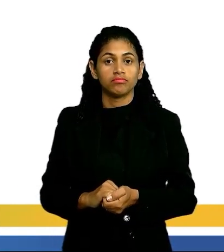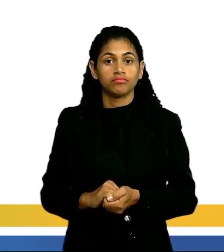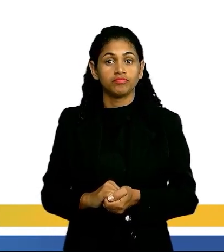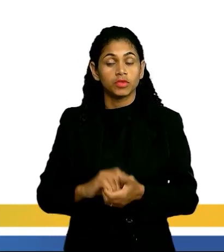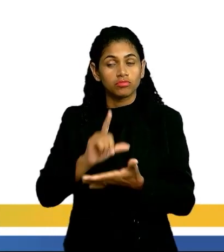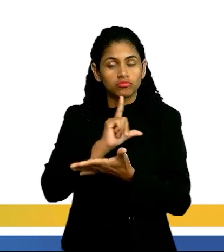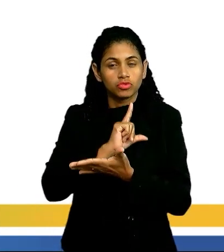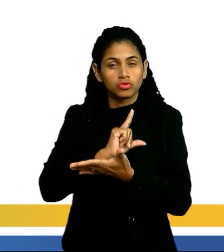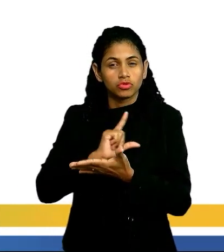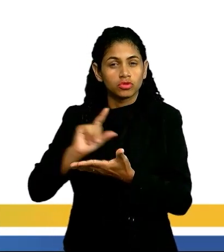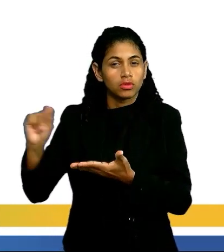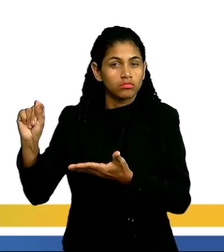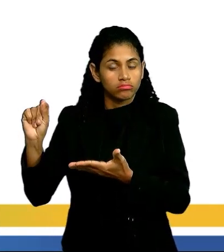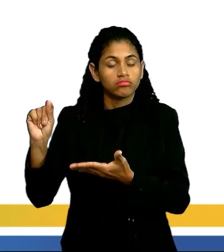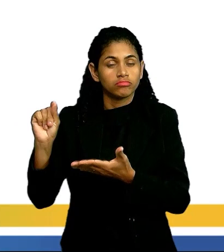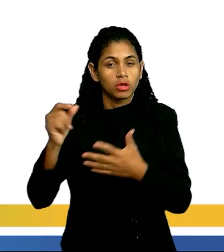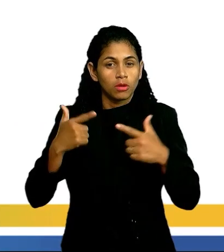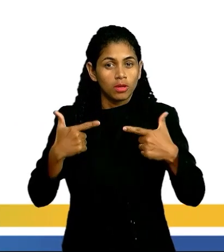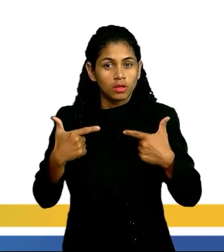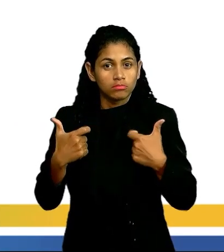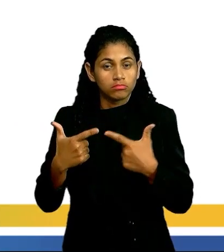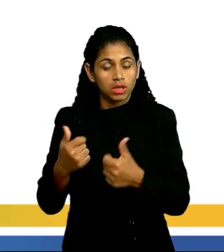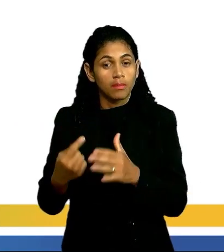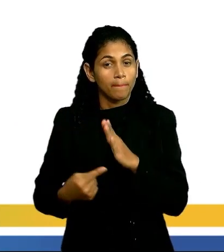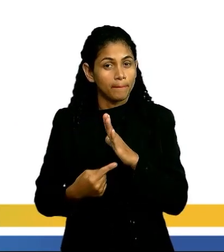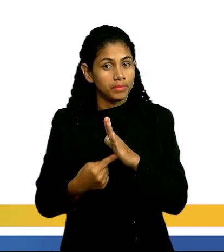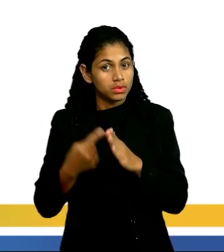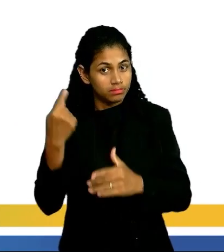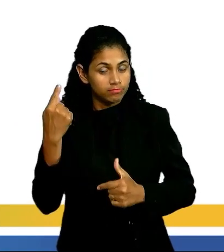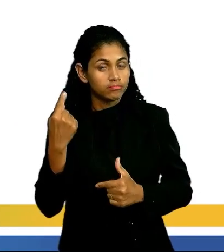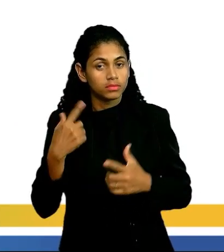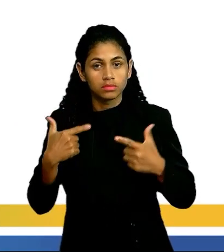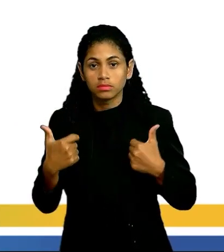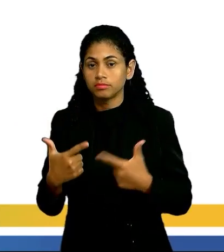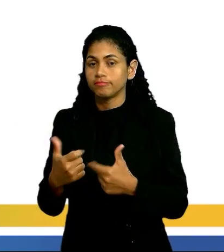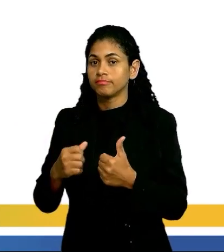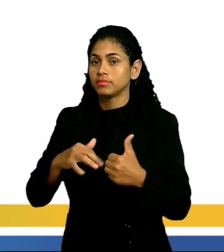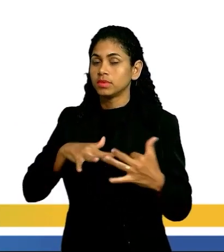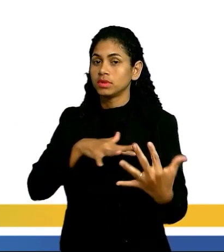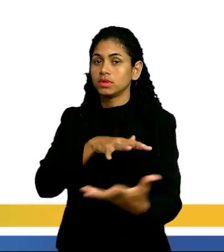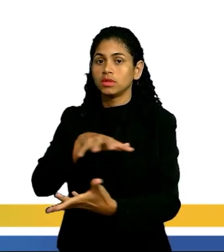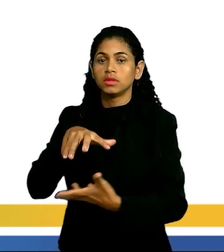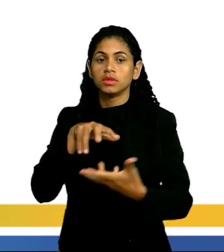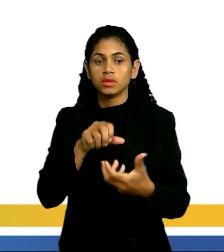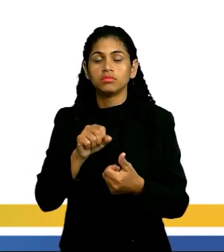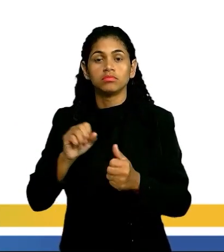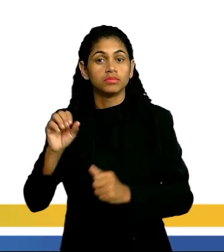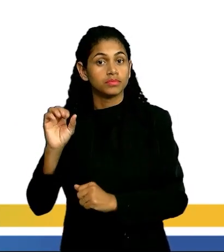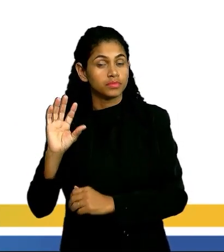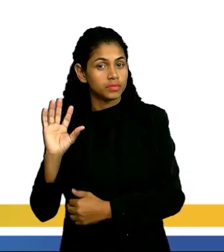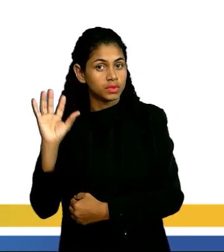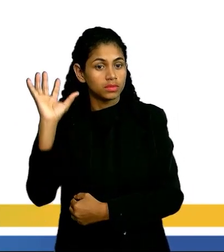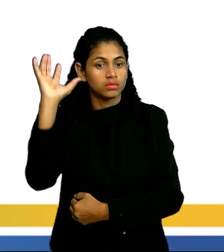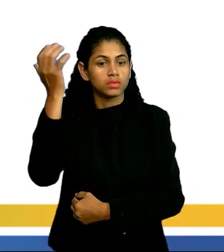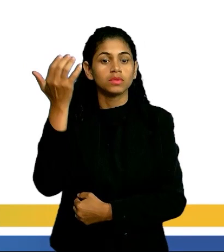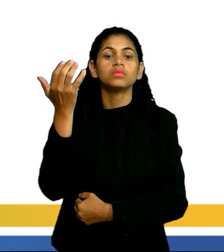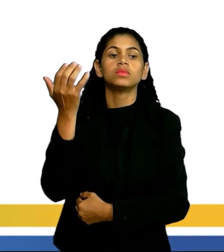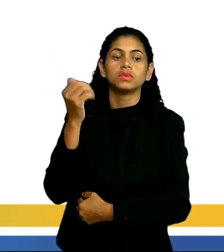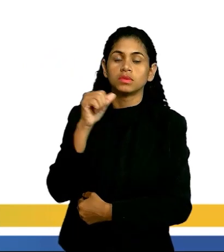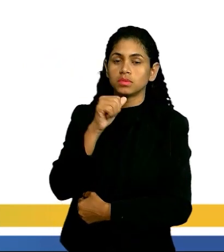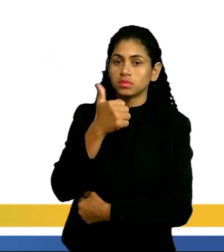uma guerra, de uma grande guerra, né, a Primeira Guerra Mundial, que ocorreu entre 1914